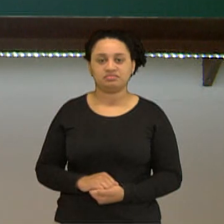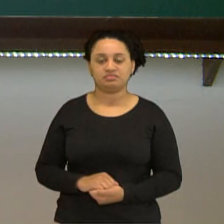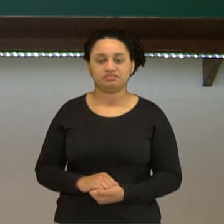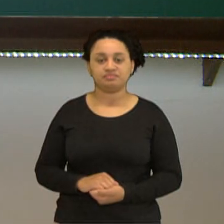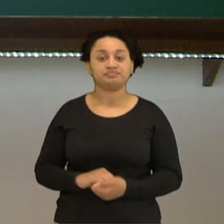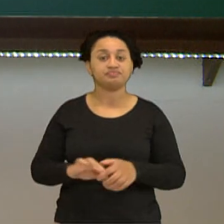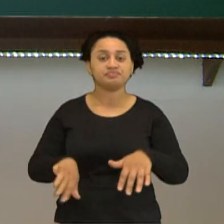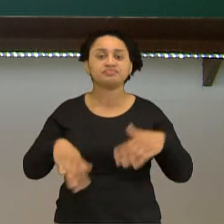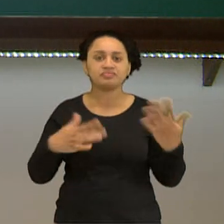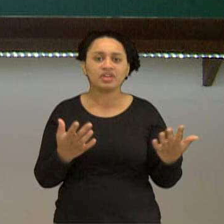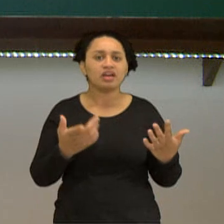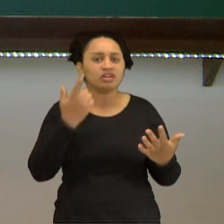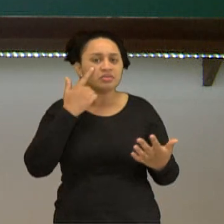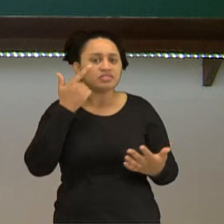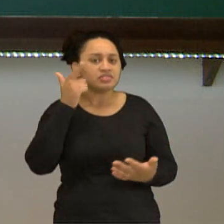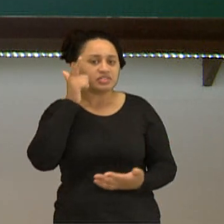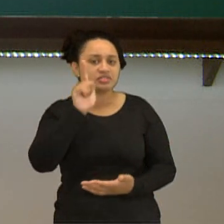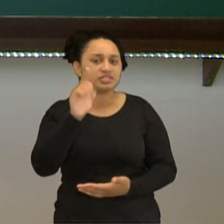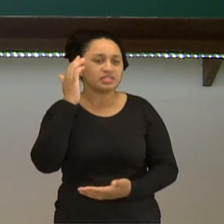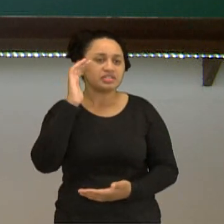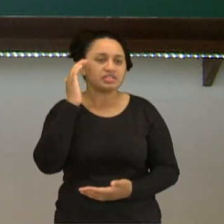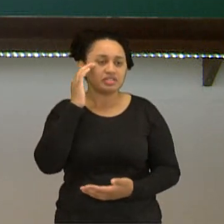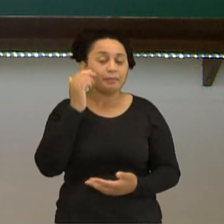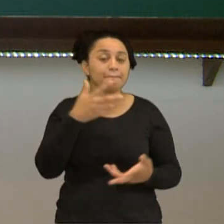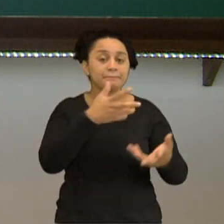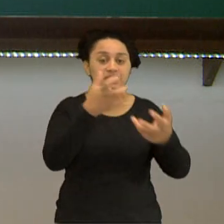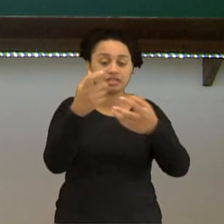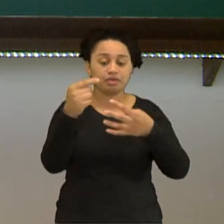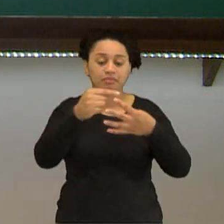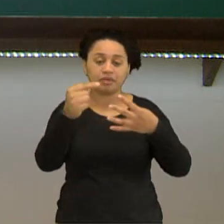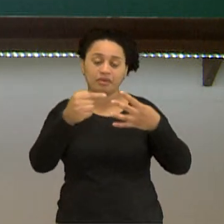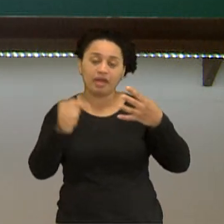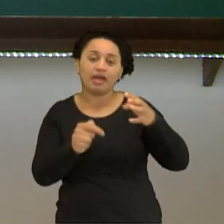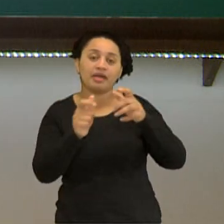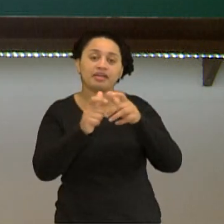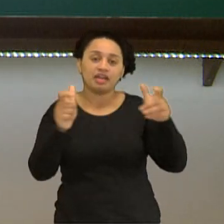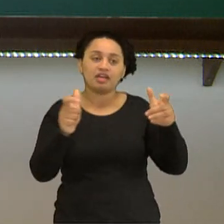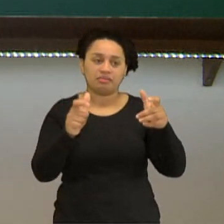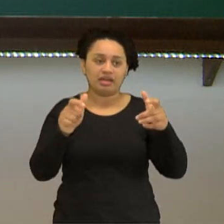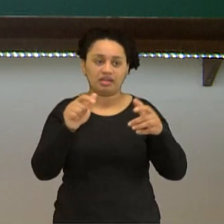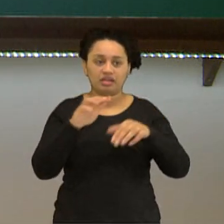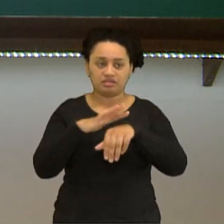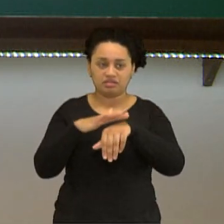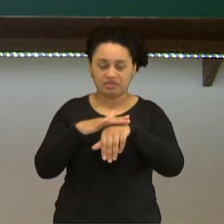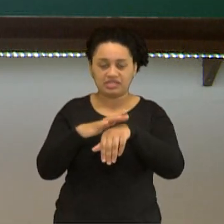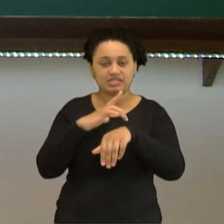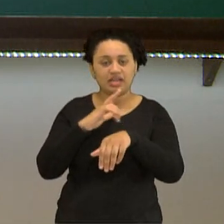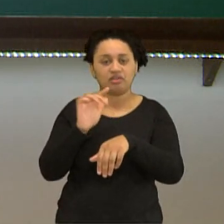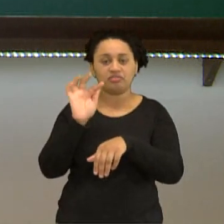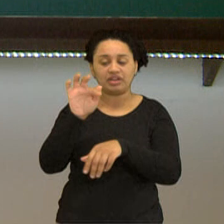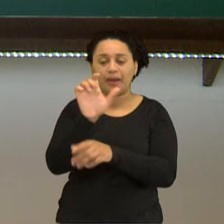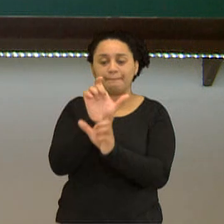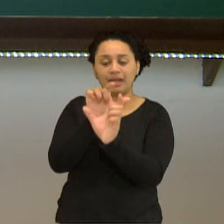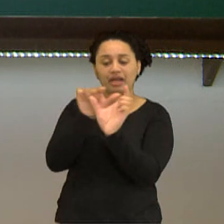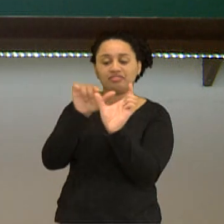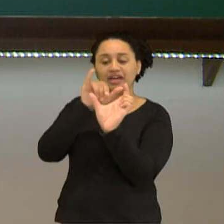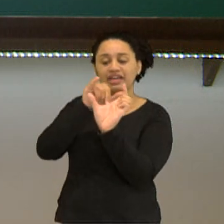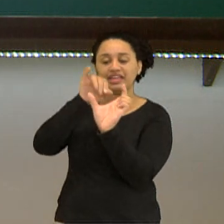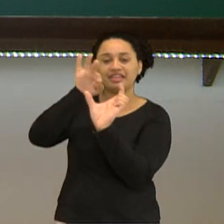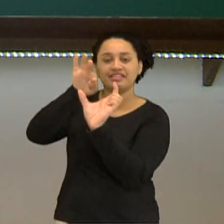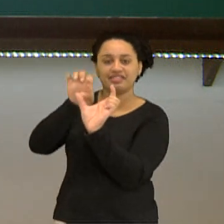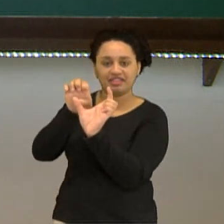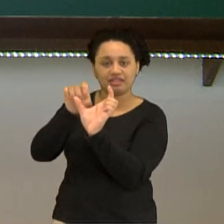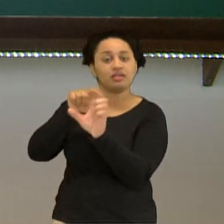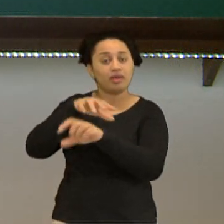Daí, pessoal, vamos ver se vocês entenderam. Vocês perceberam que a maioria das doenças citadas aqui terminam com ite,